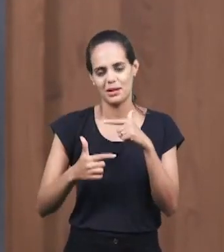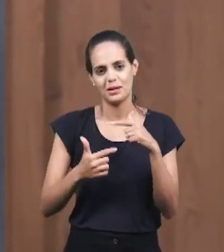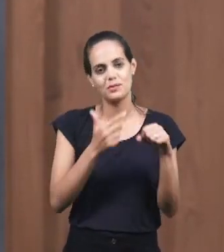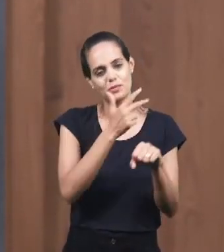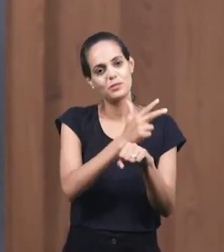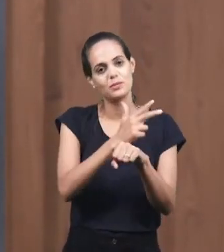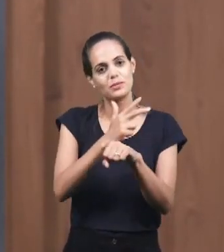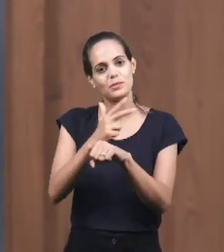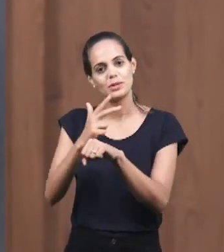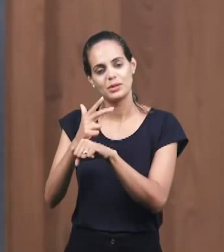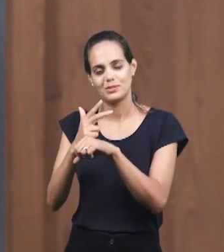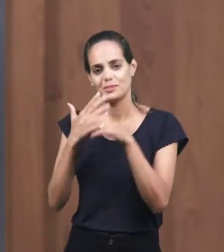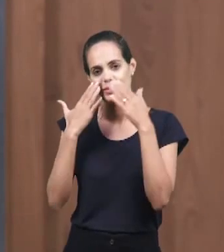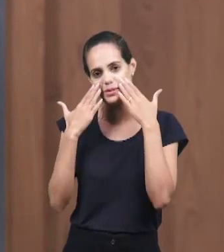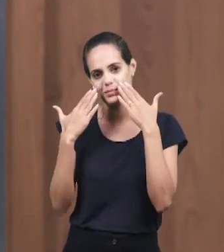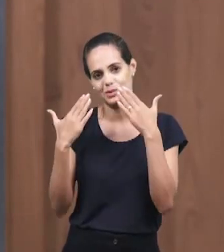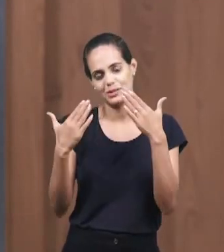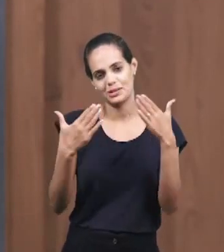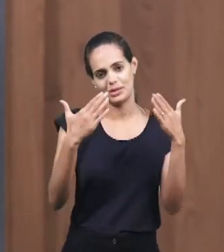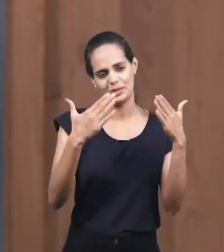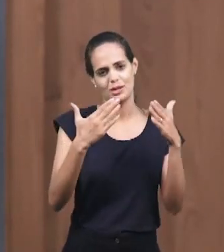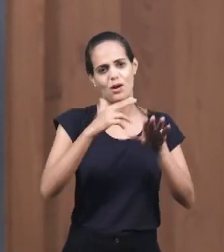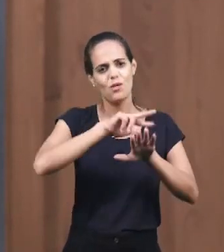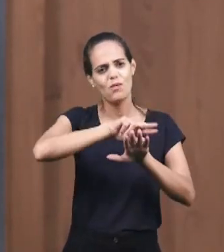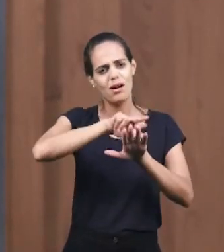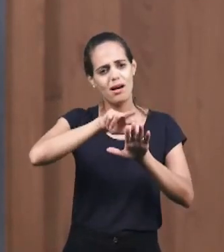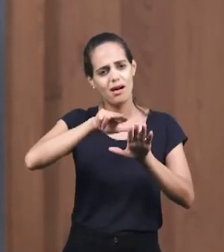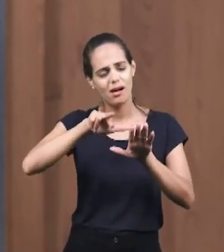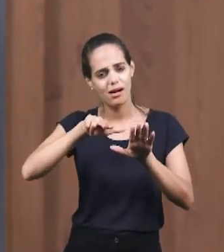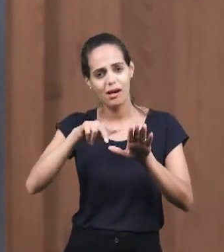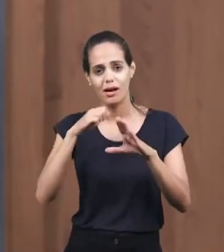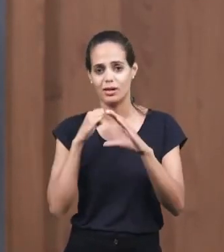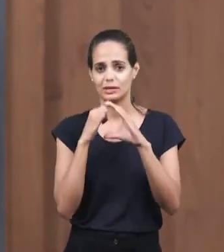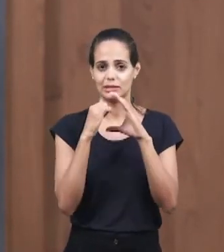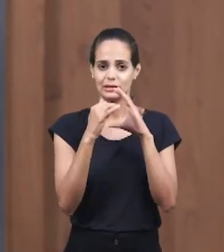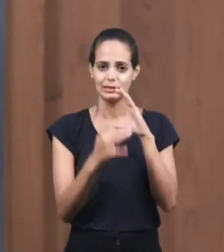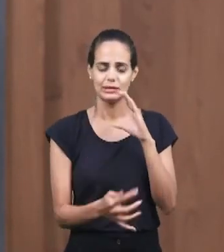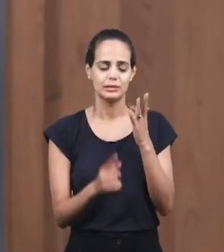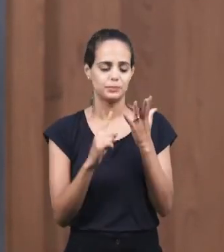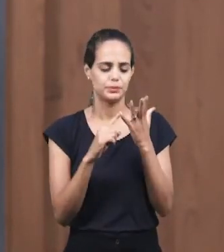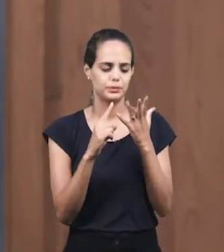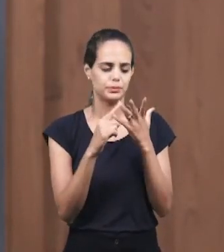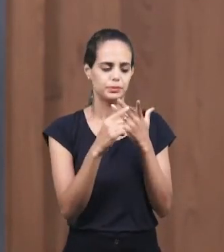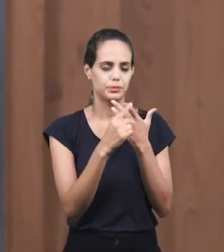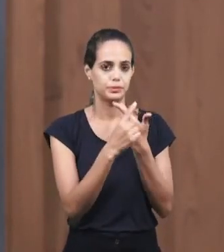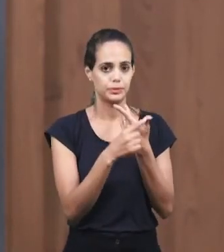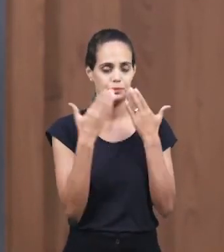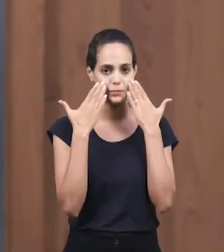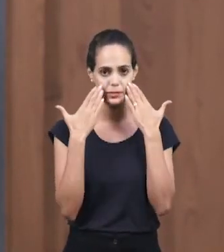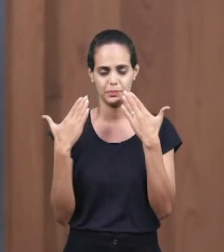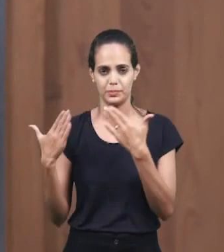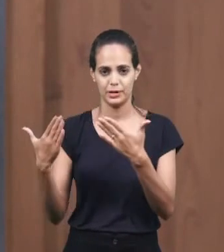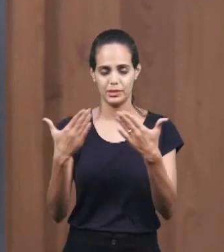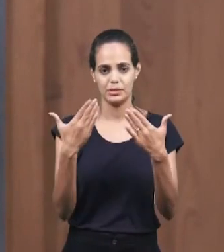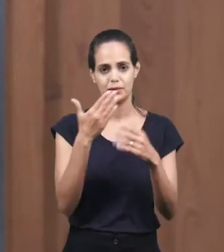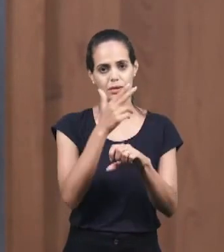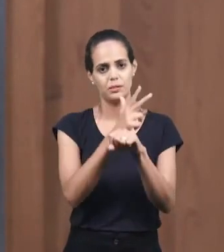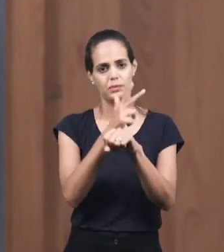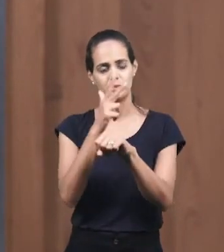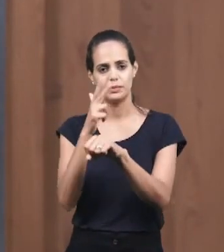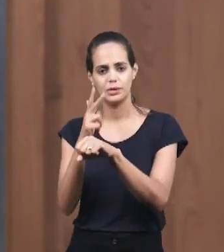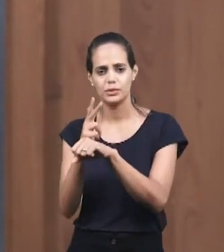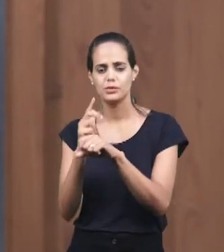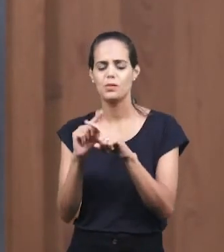dos vídeos, na apresentação dos vídeos, e que examina vários aspectos, vários critérios para poder apresentar os vídeos. E às vezes o